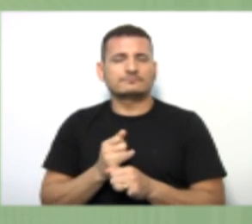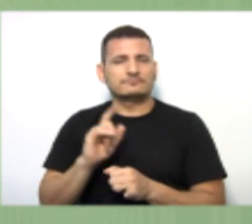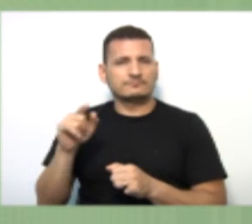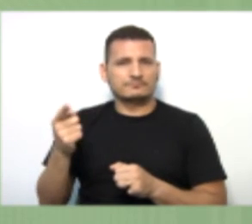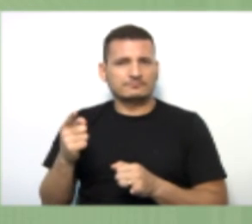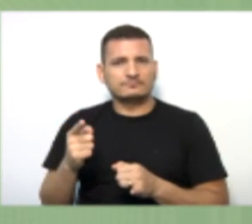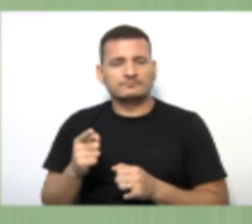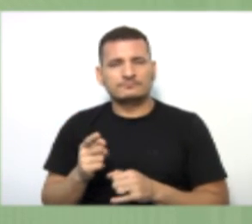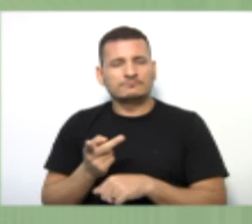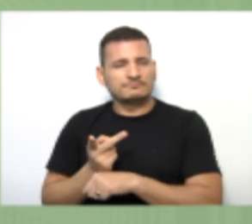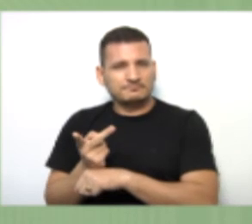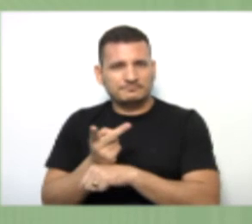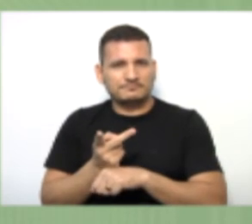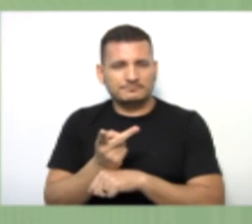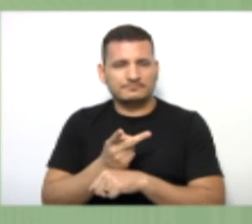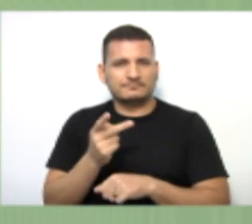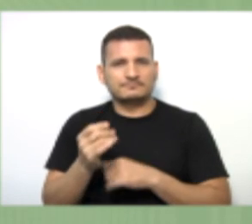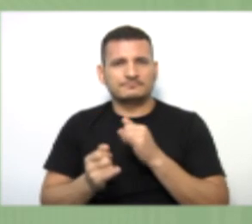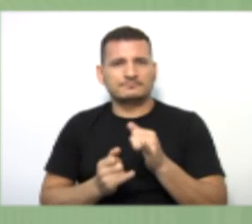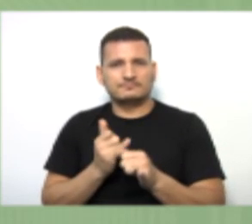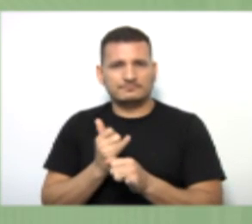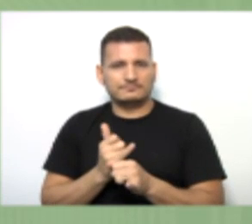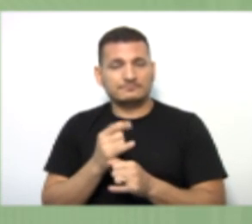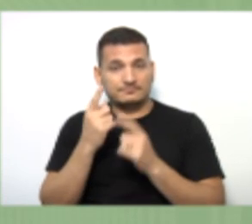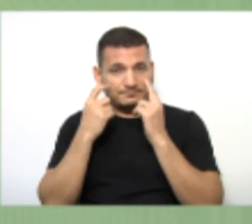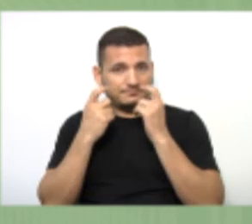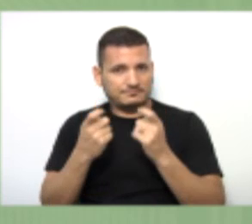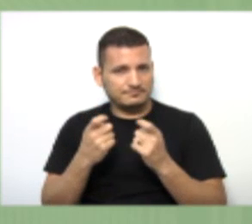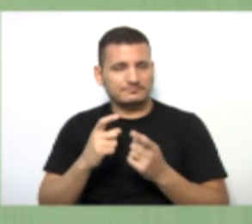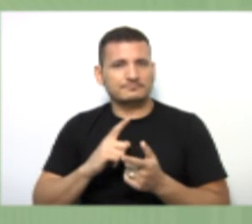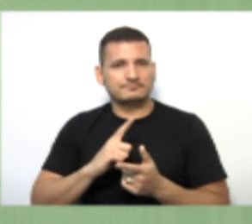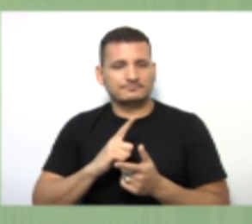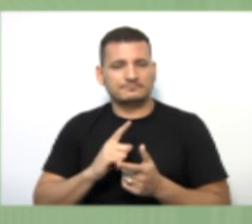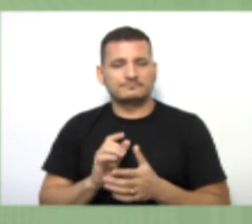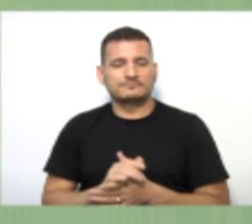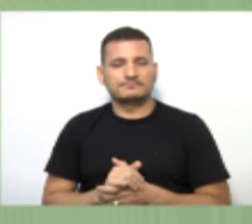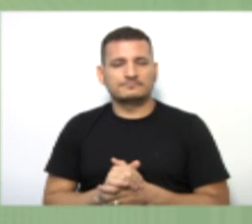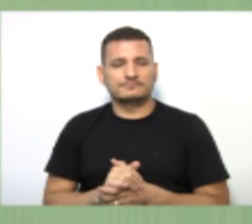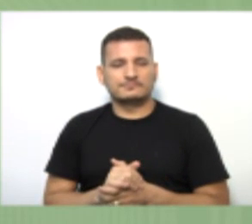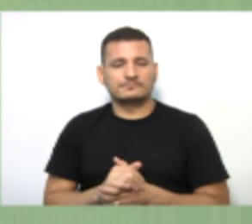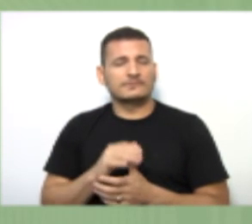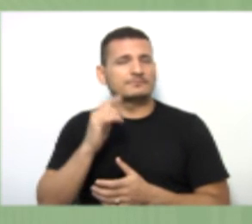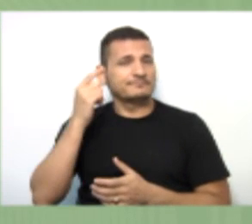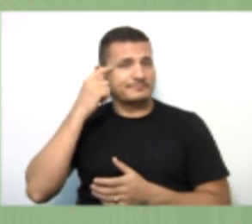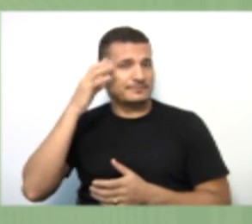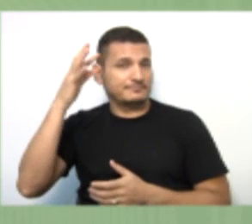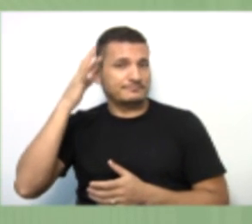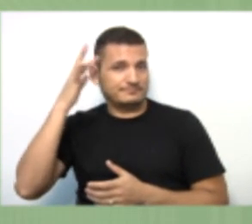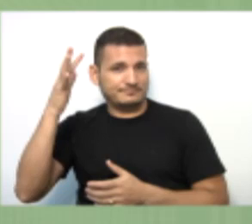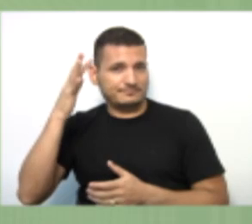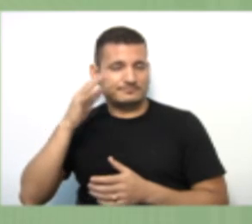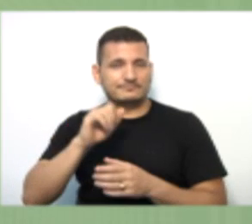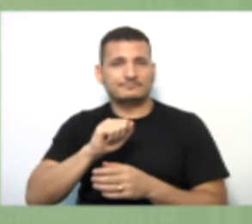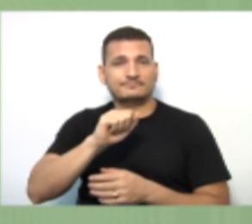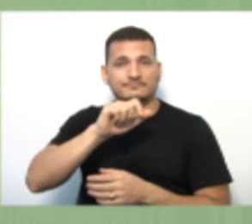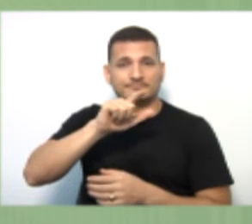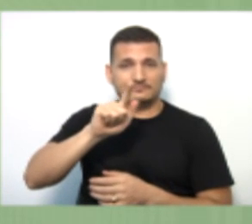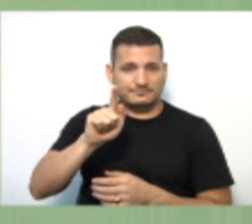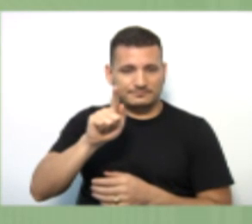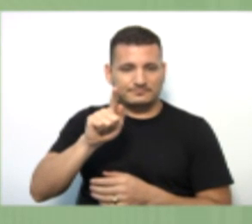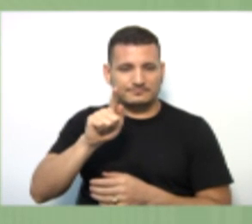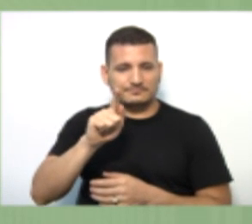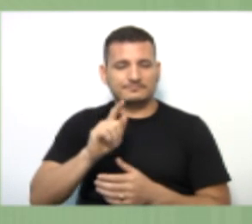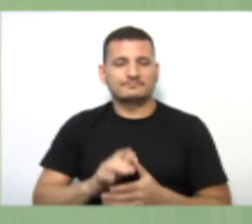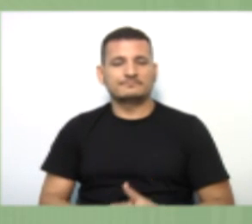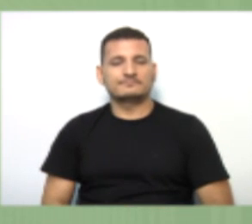procurem depois e estudem um pouquinho sobre ela, que é muito interessante, tá? Imagina o seguinte algoritmo. Isso aqui já é um